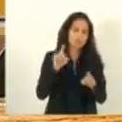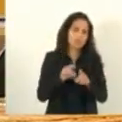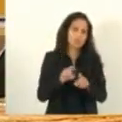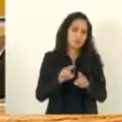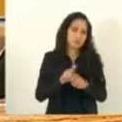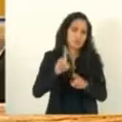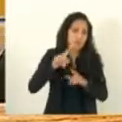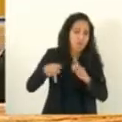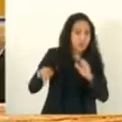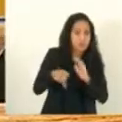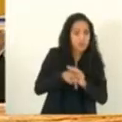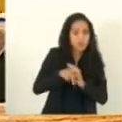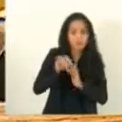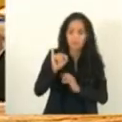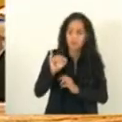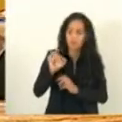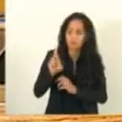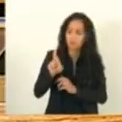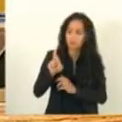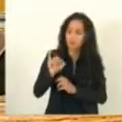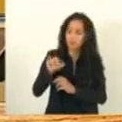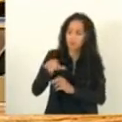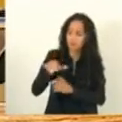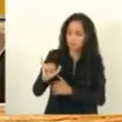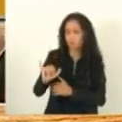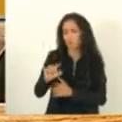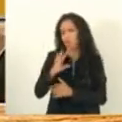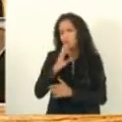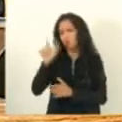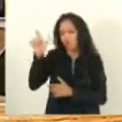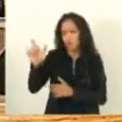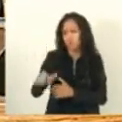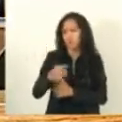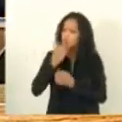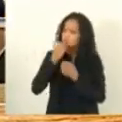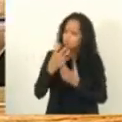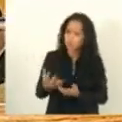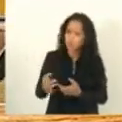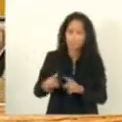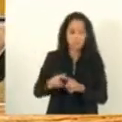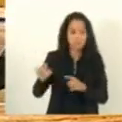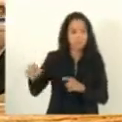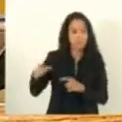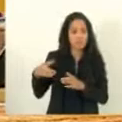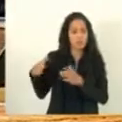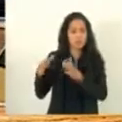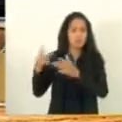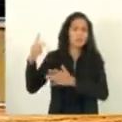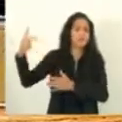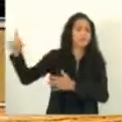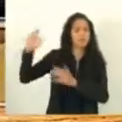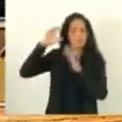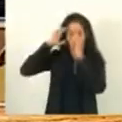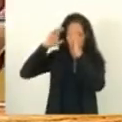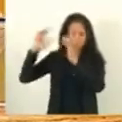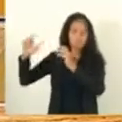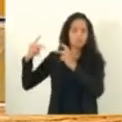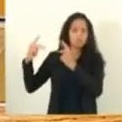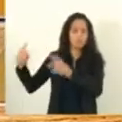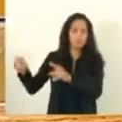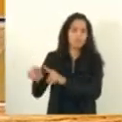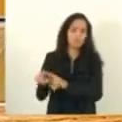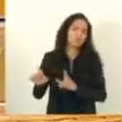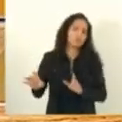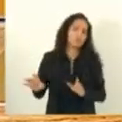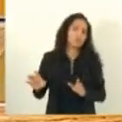inclusive a própria Irine, que eu conheço, uma pessoa do bem, mas ela tem o caminho dela, vamos respeitar o caminho da